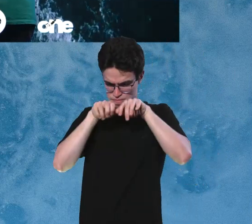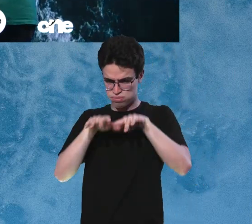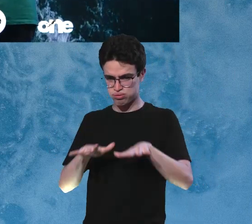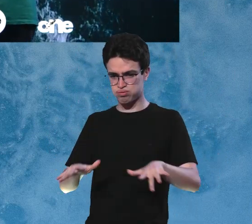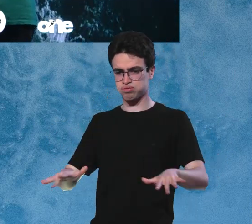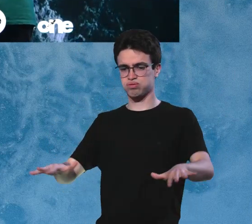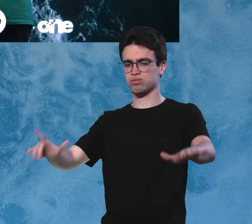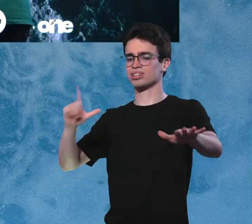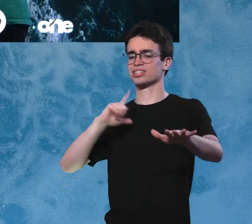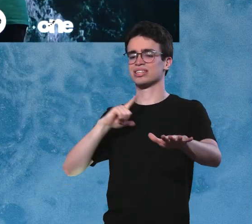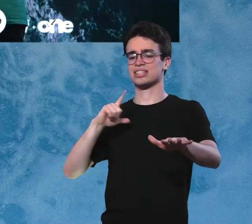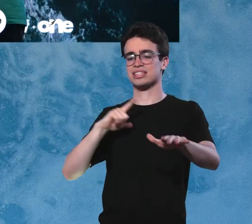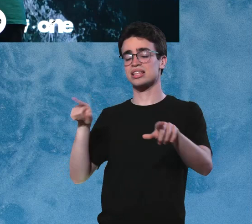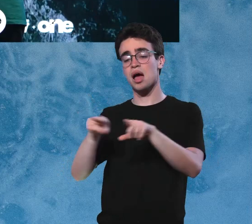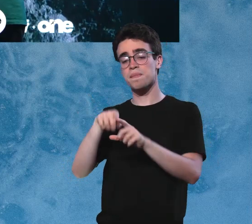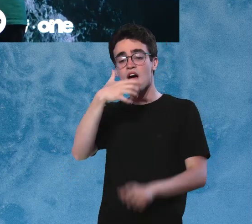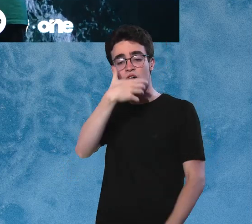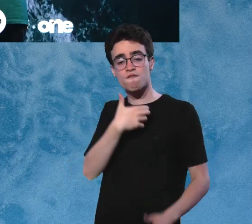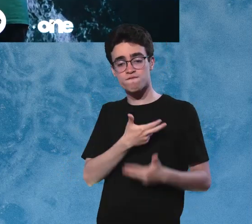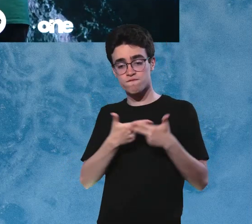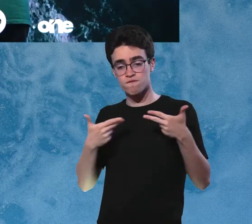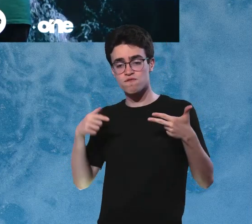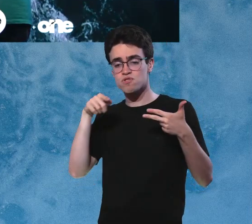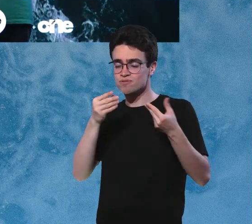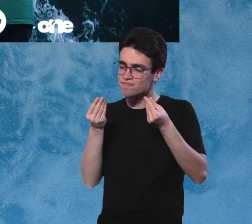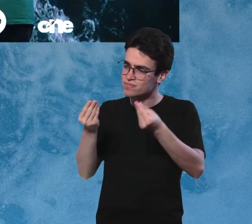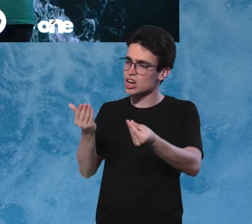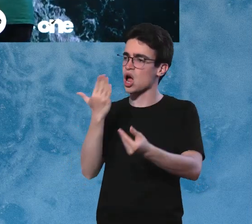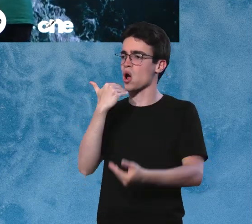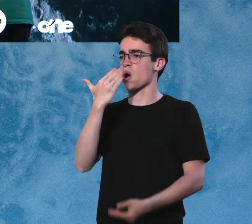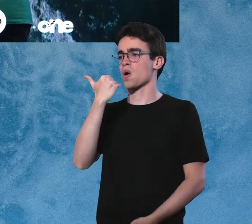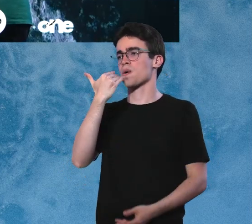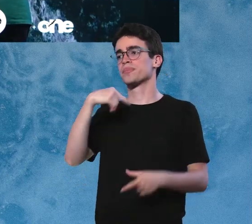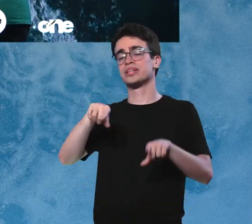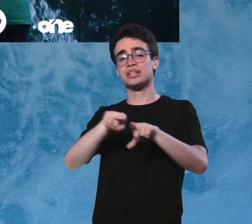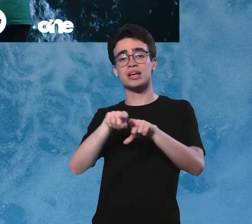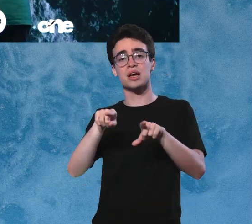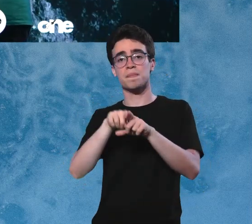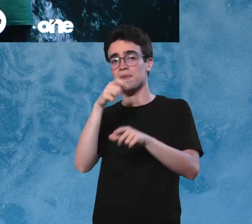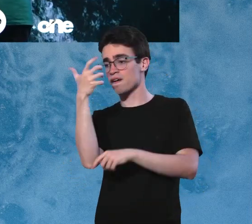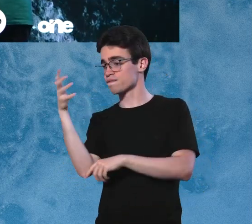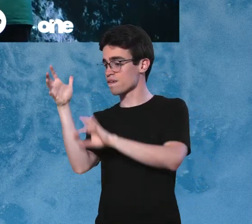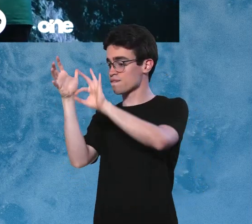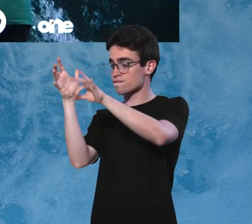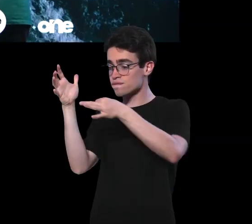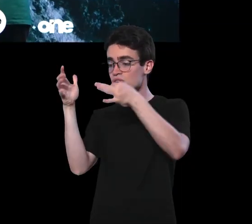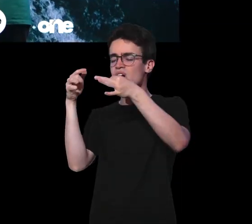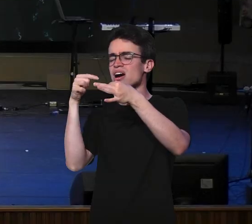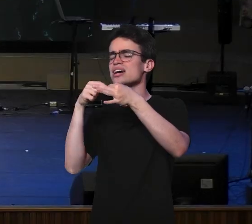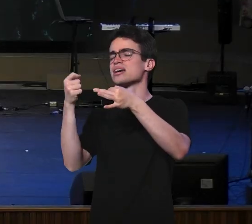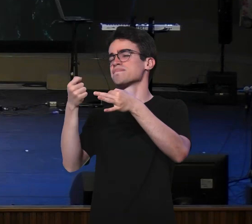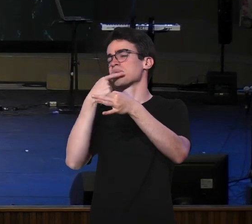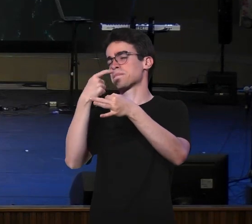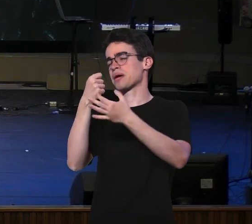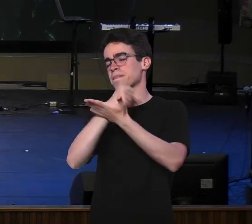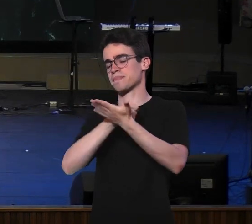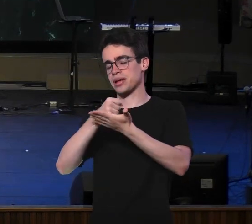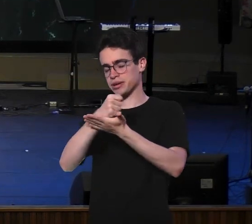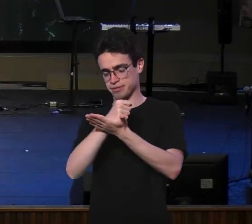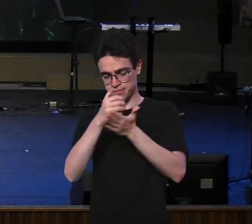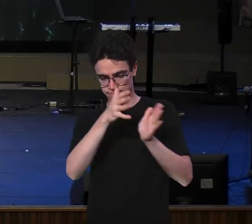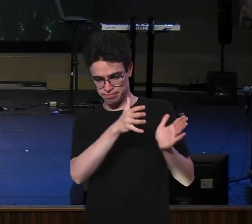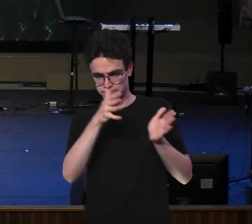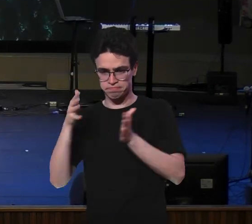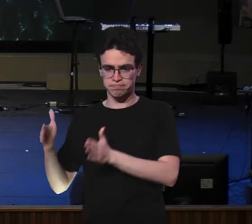e seus frutos servirão de comida, suas folhas de remédio. Senhor Jesus, essa é a sua palavra,